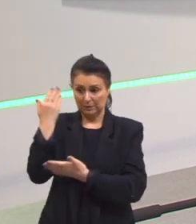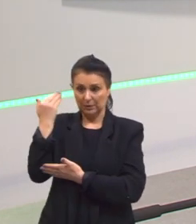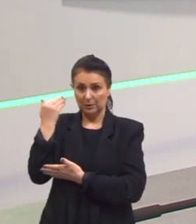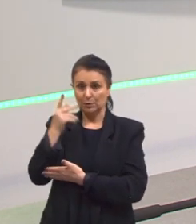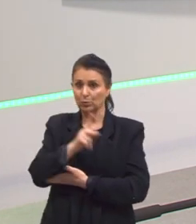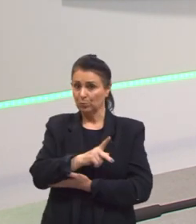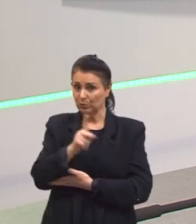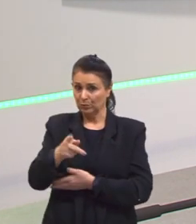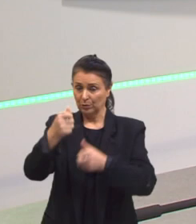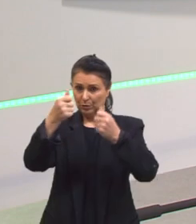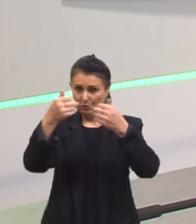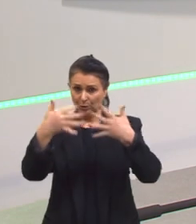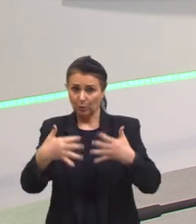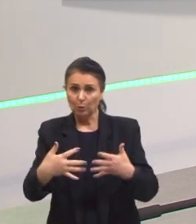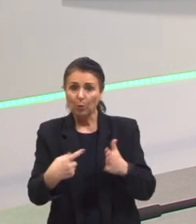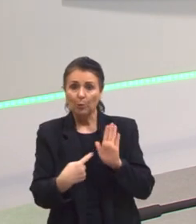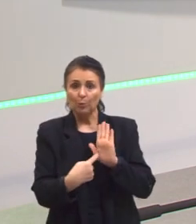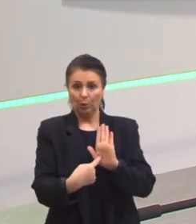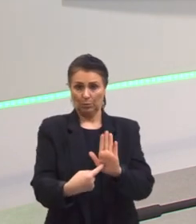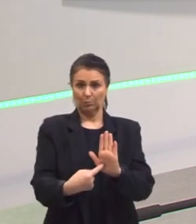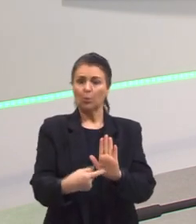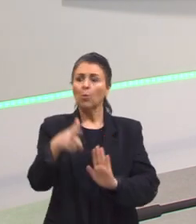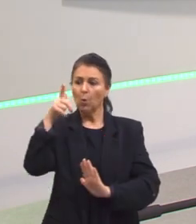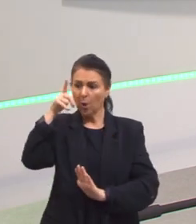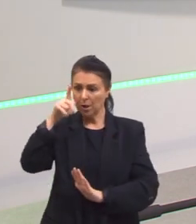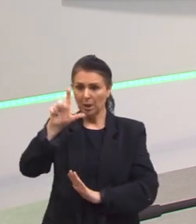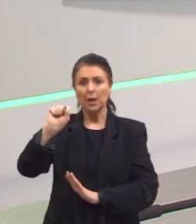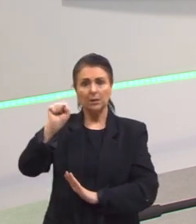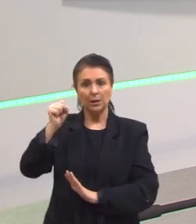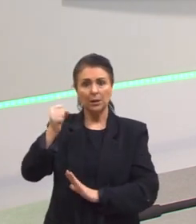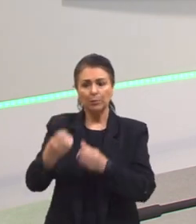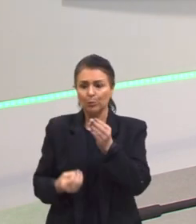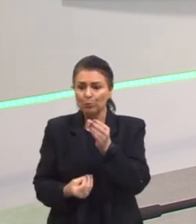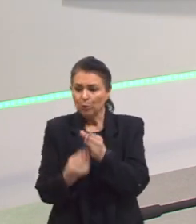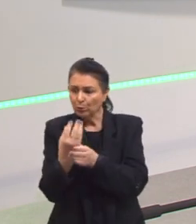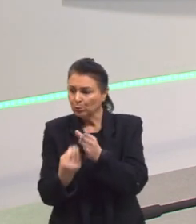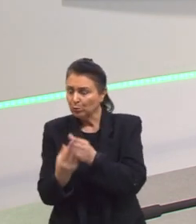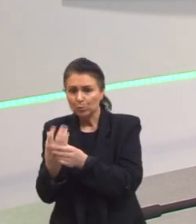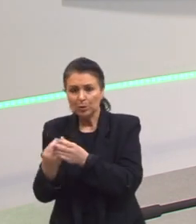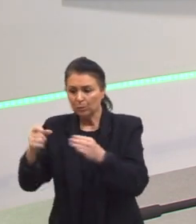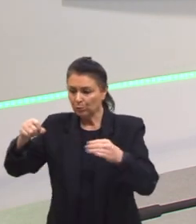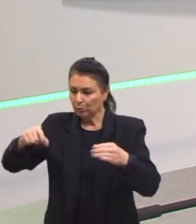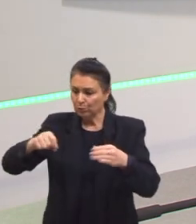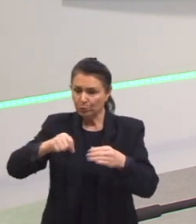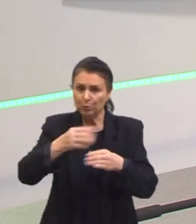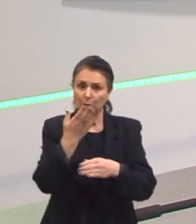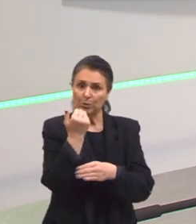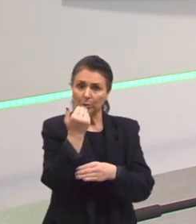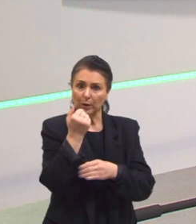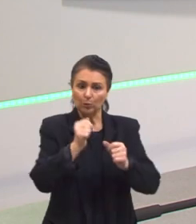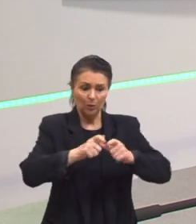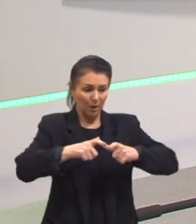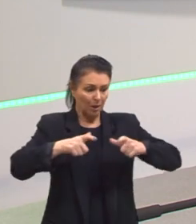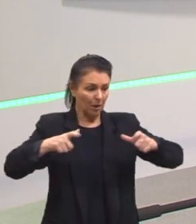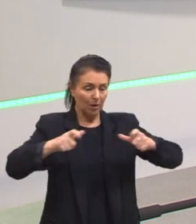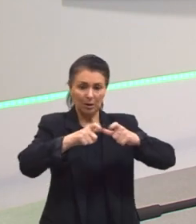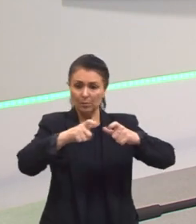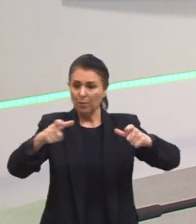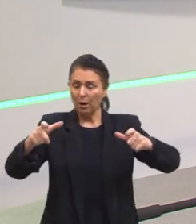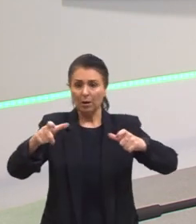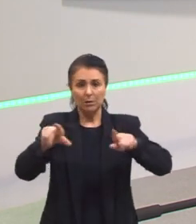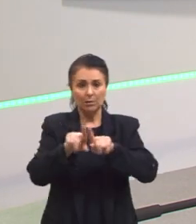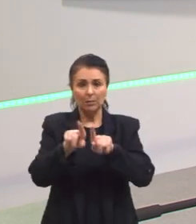mostra Exatamente isso mesmo a gente consegue produzir mais numa área menor tão logo nós podemos né suprir a necessidade